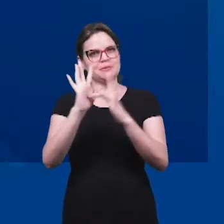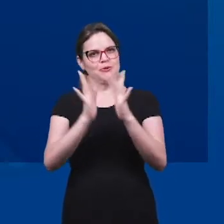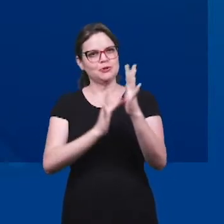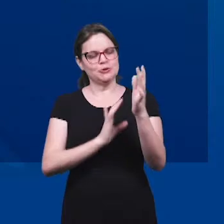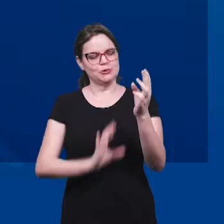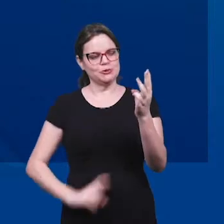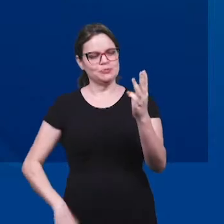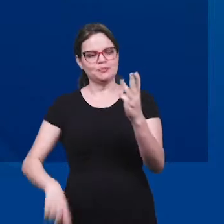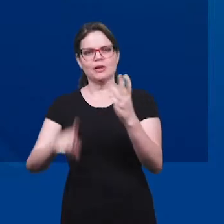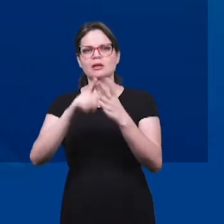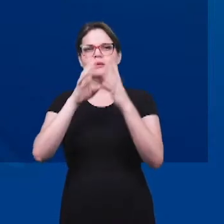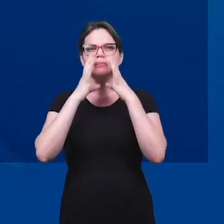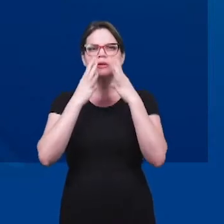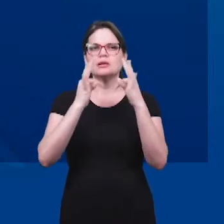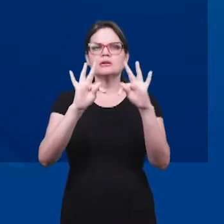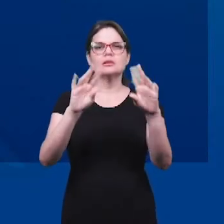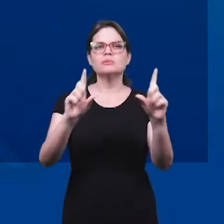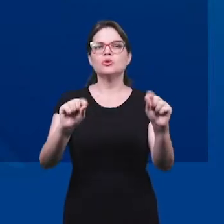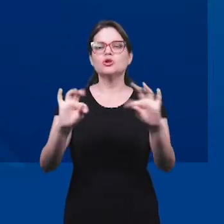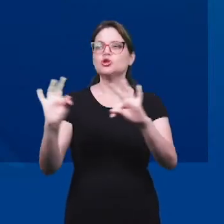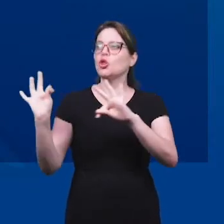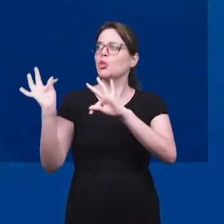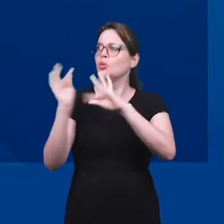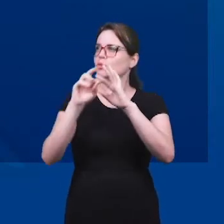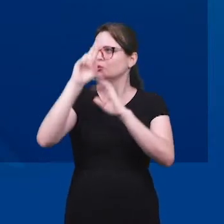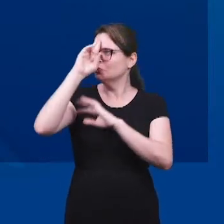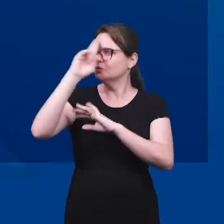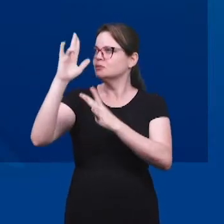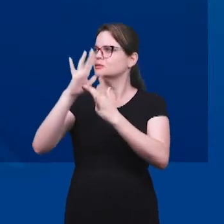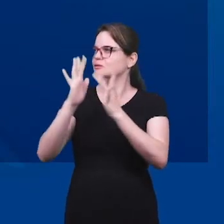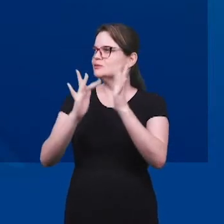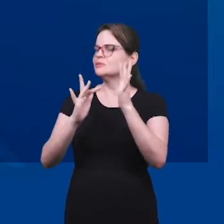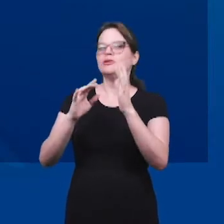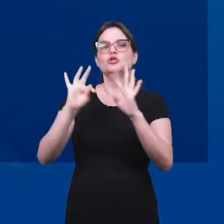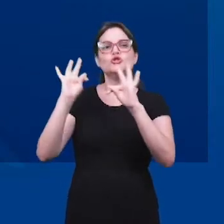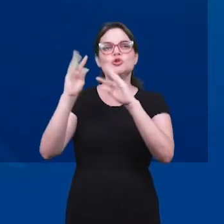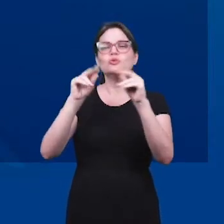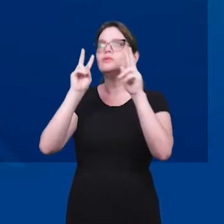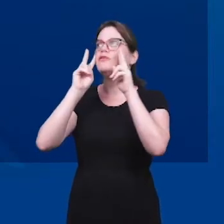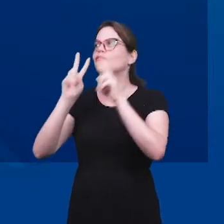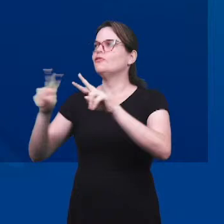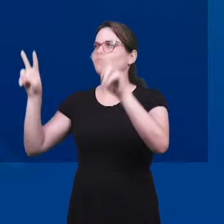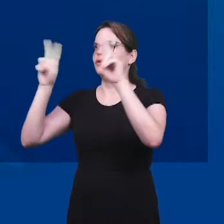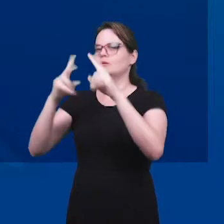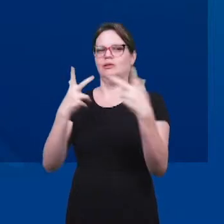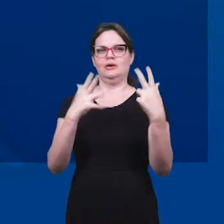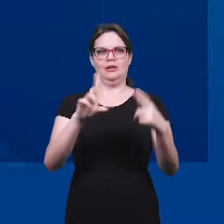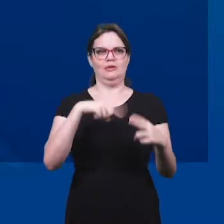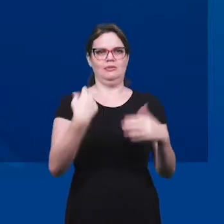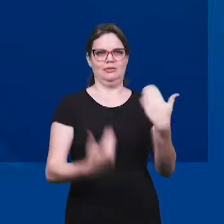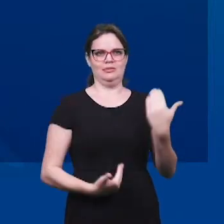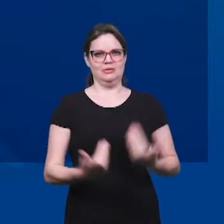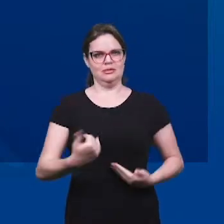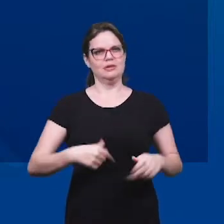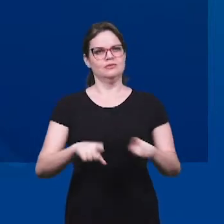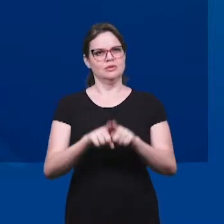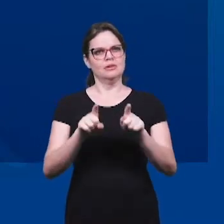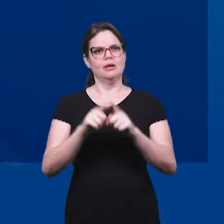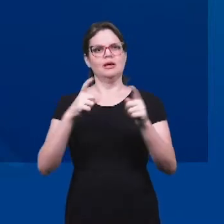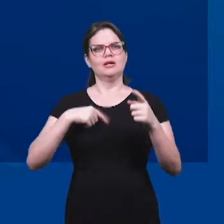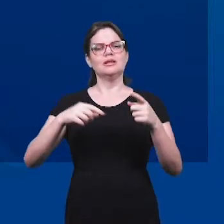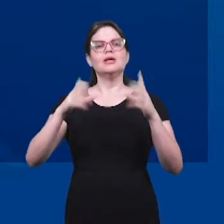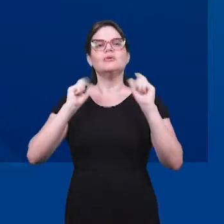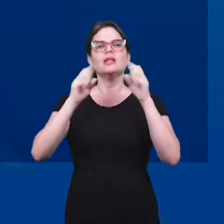Jesus e testificou de tudo o que tem visto. Igual a igreja fiel que tem testificado os